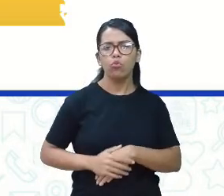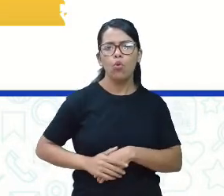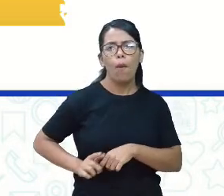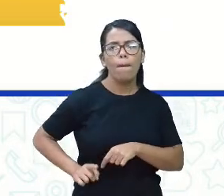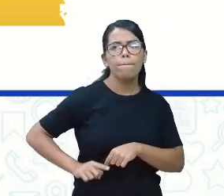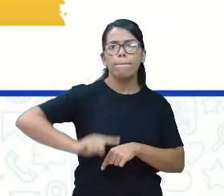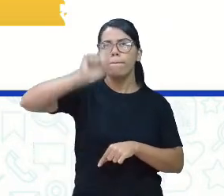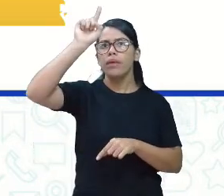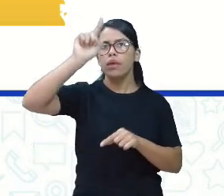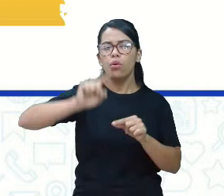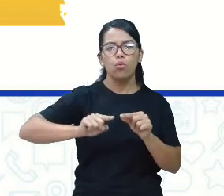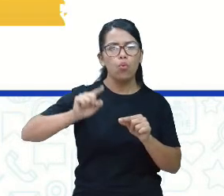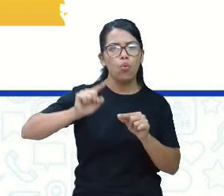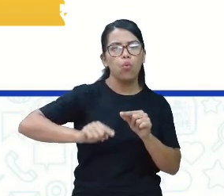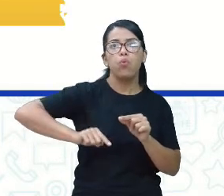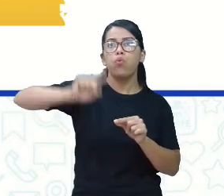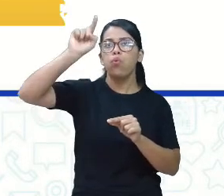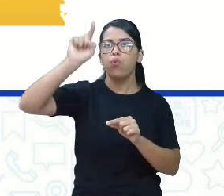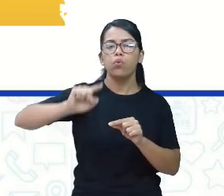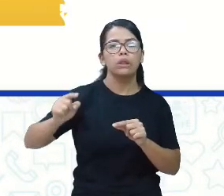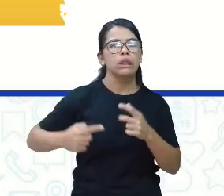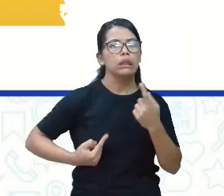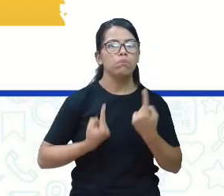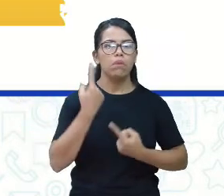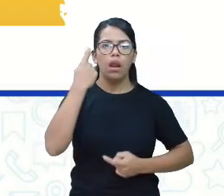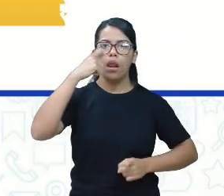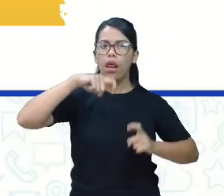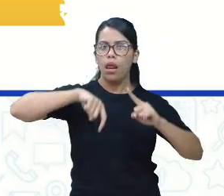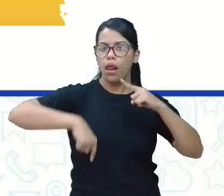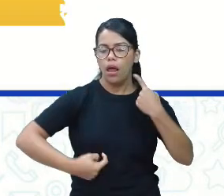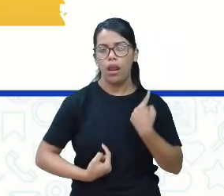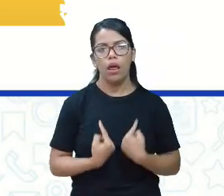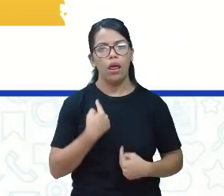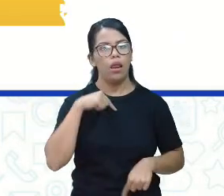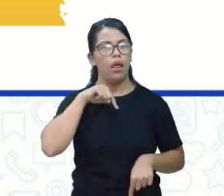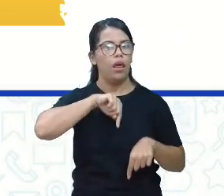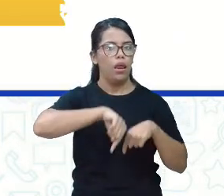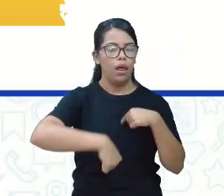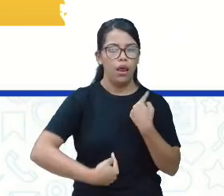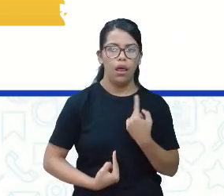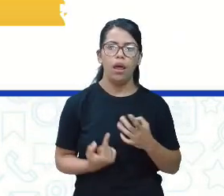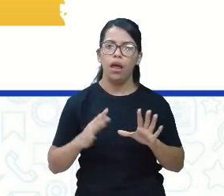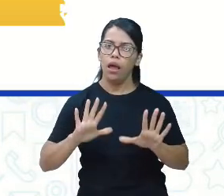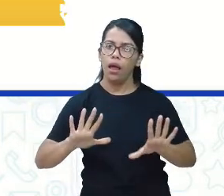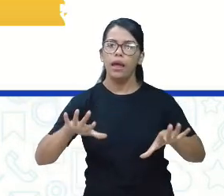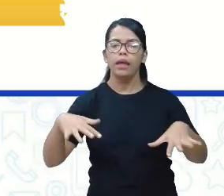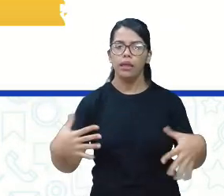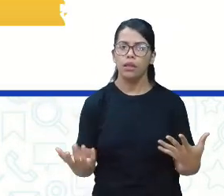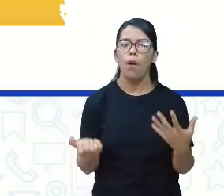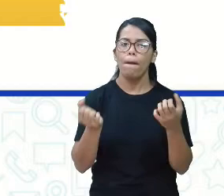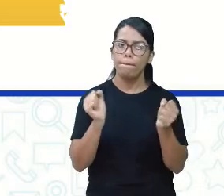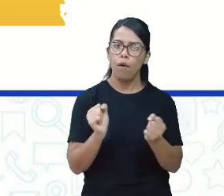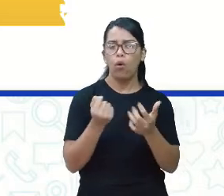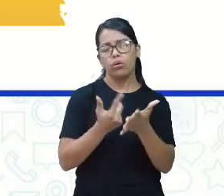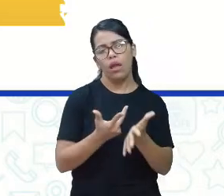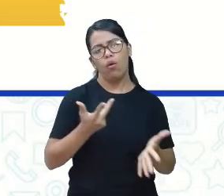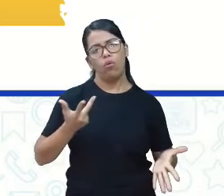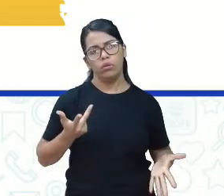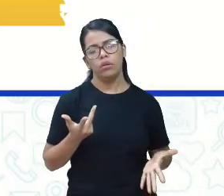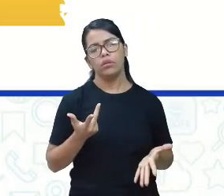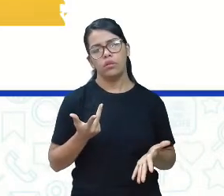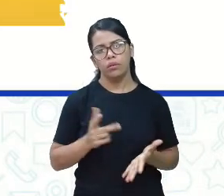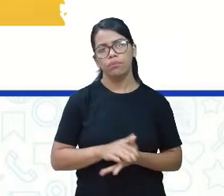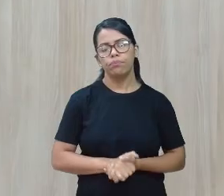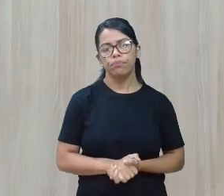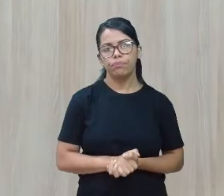que esse pico pode acontecer, essa vida sexual pode acontecer de forma desprotegida. Como vimos em aulas anteriores sobre